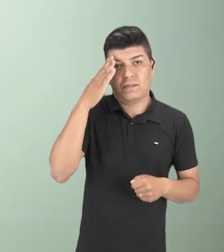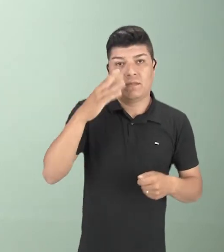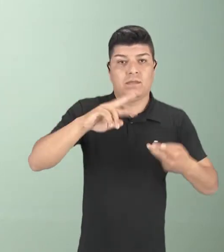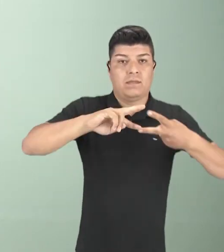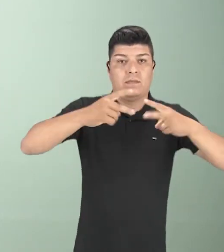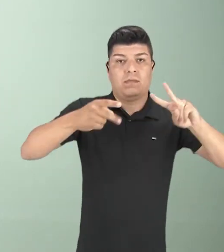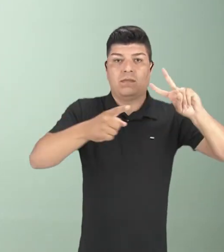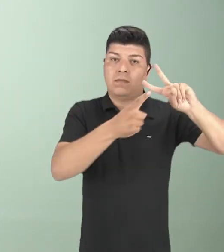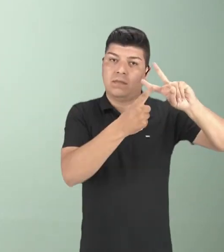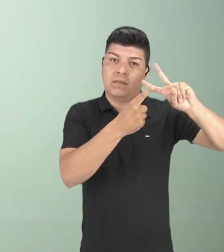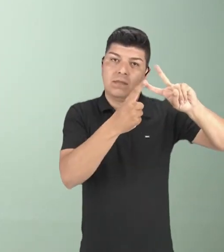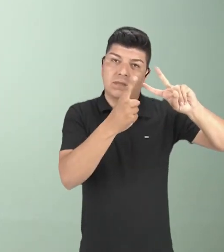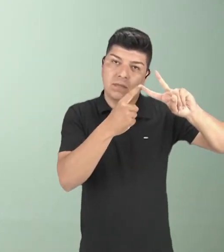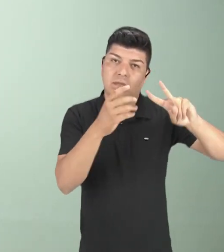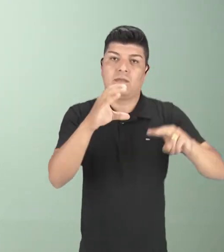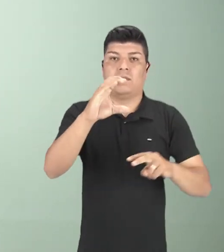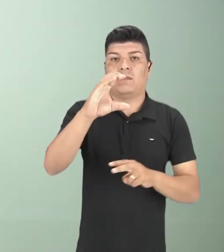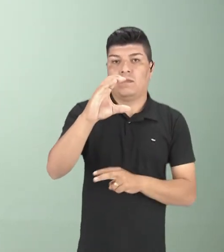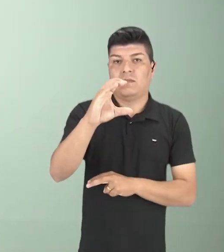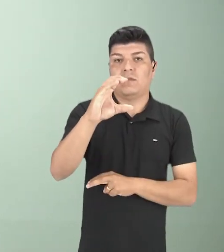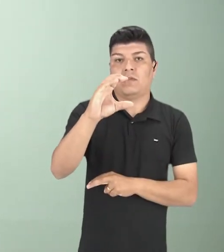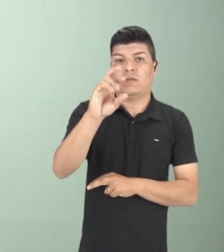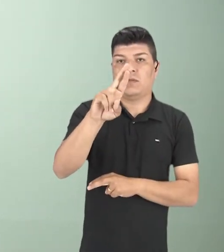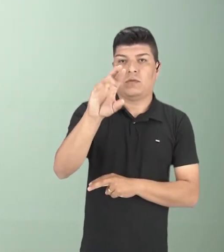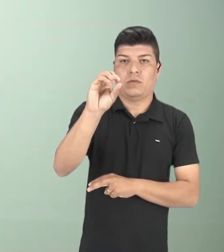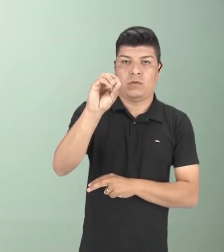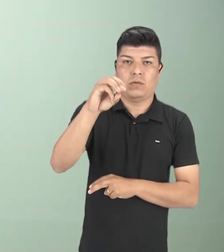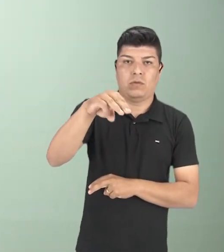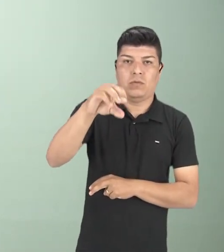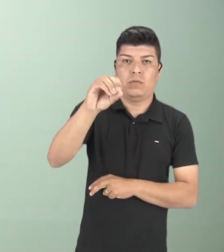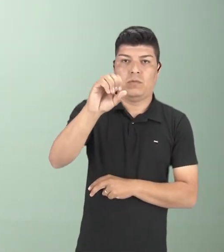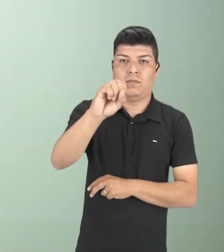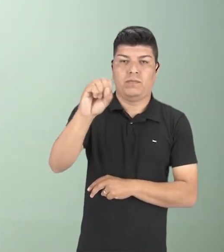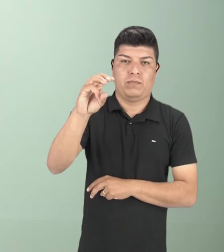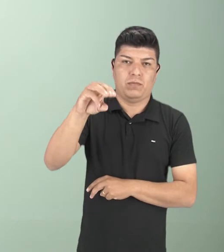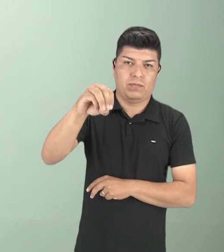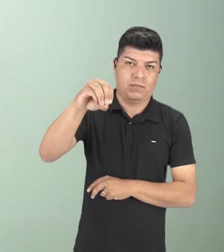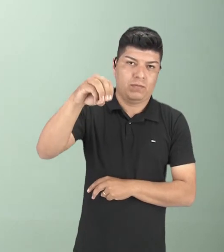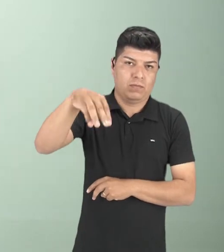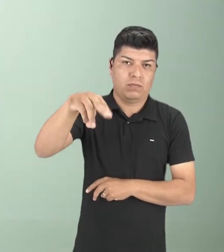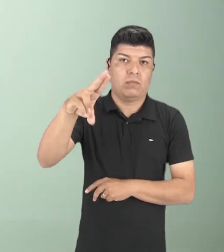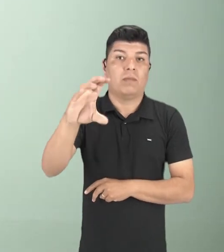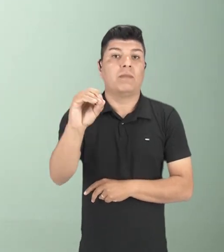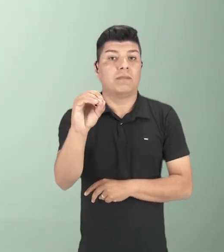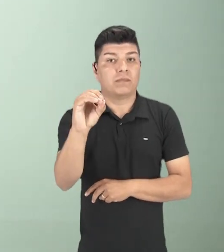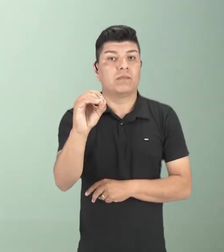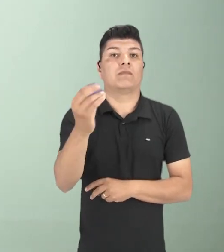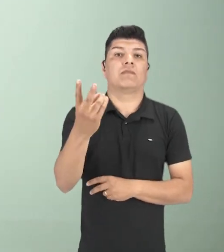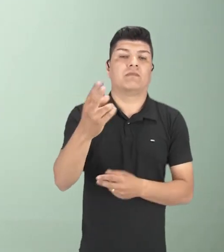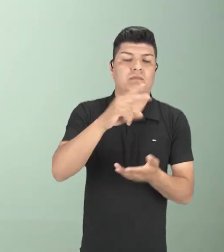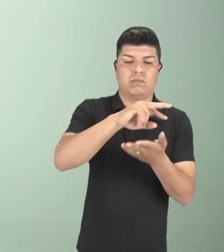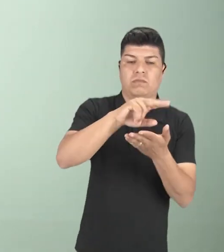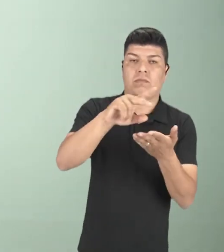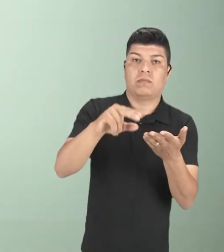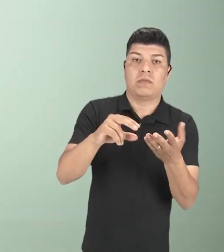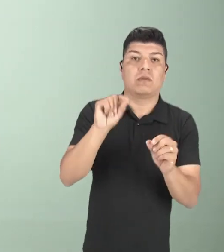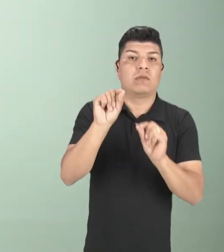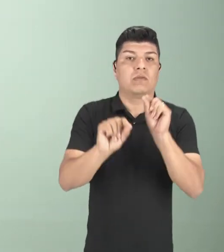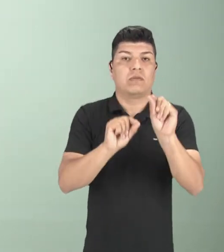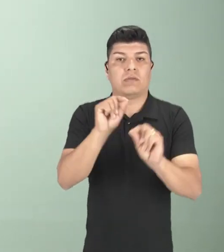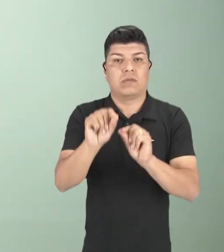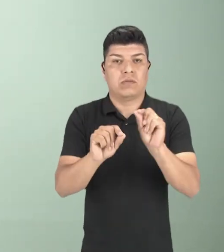alelo, o que é um cromossomo, o que é um grupo heterozigoto, homozigoto, o que